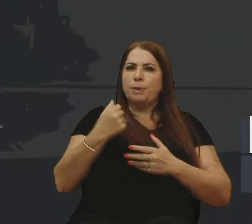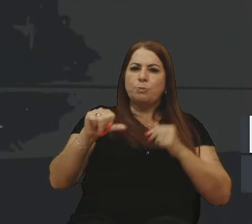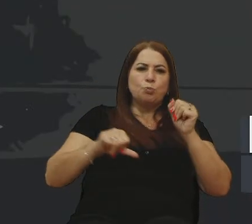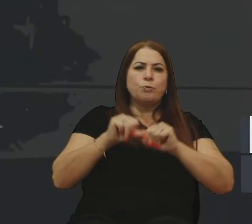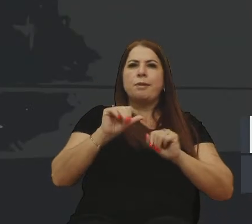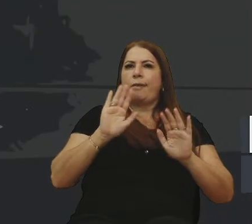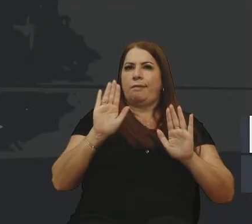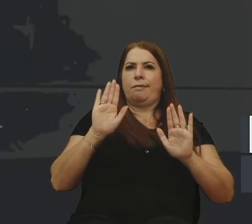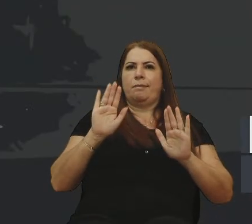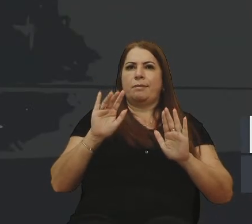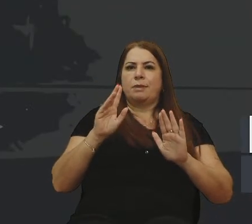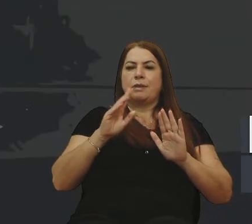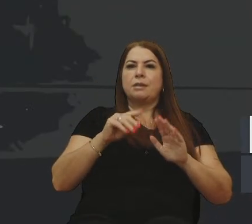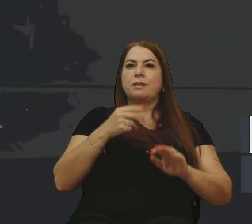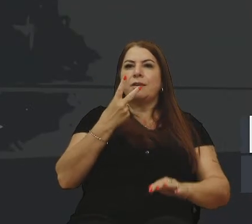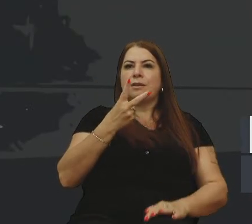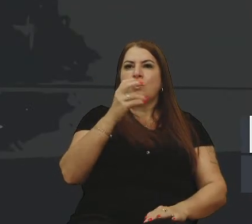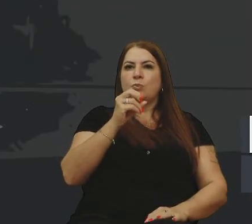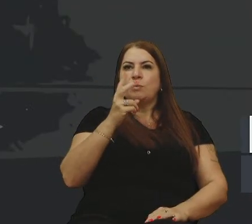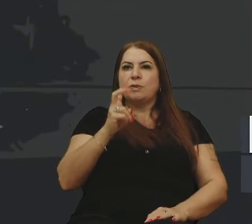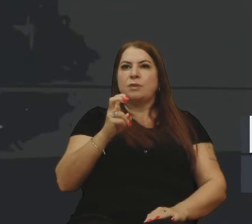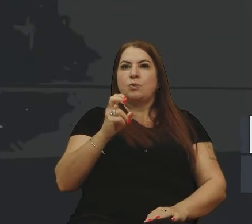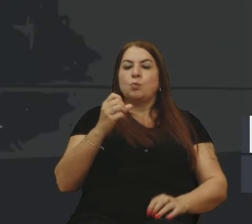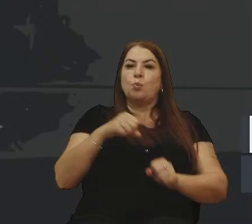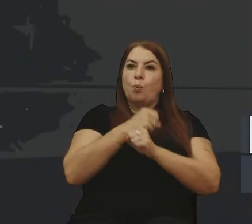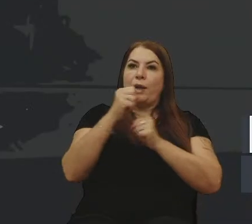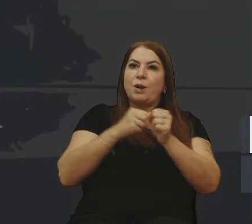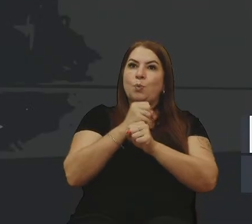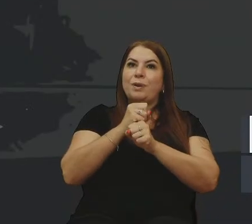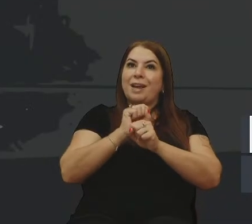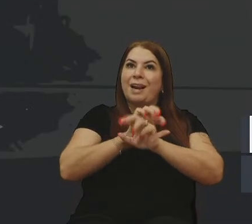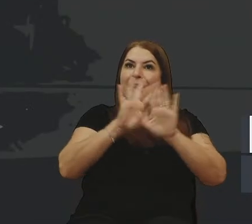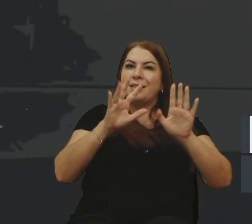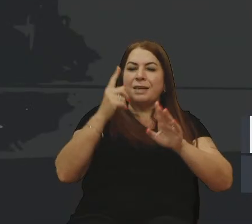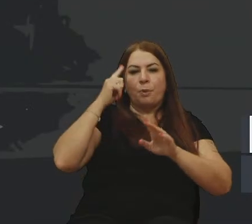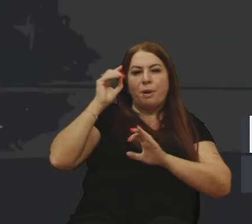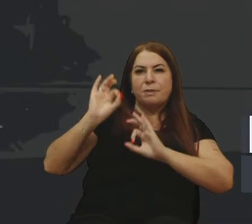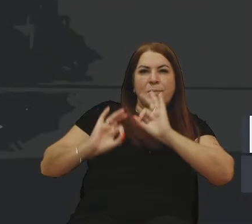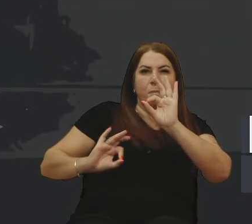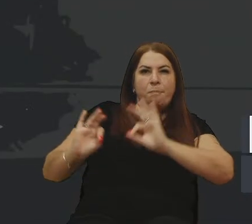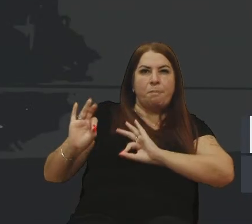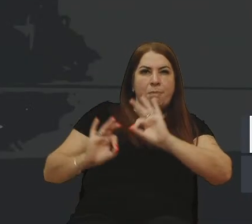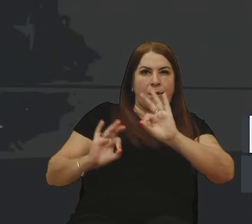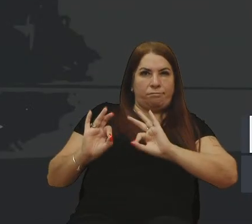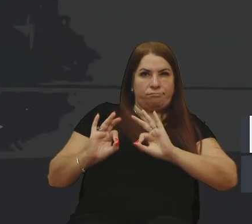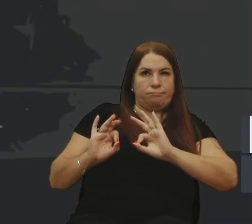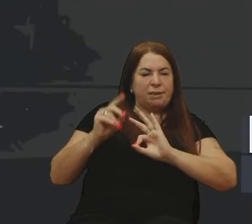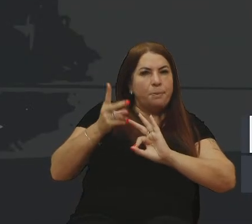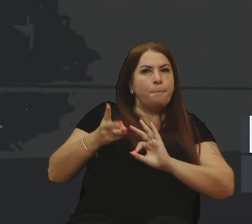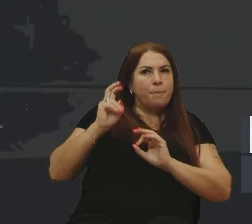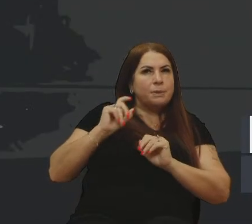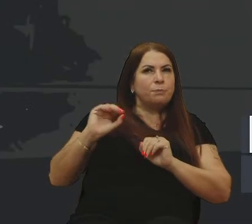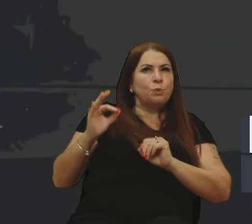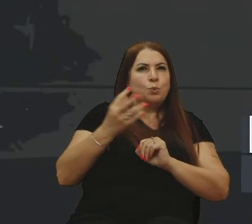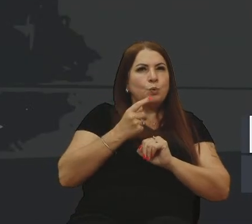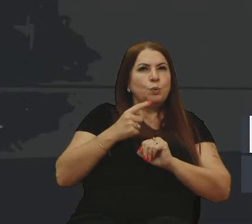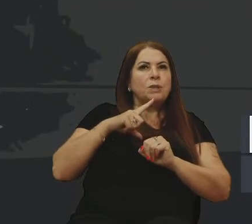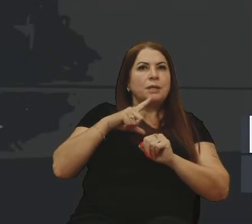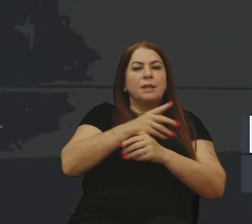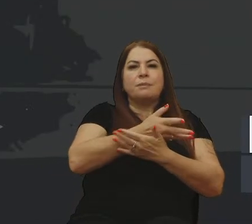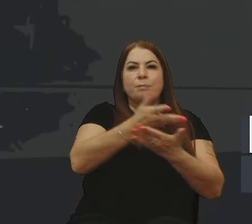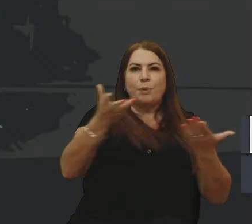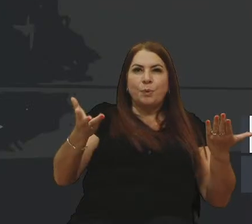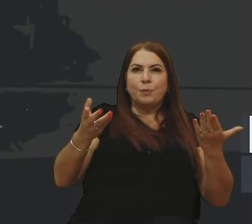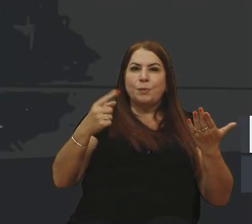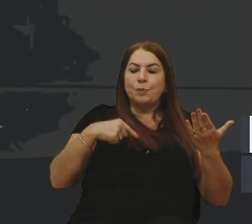jogo, e eu chamo de 2025 o ano da clareza. Por quê? Porque daí eu começo a me preparar, gente. Aí eu me dou por conta de tudo que tem à disposição. E